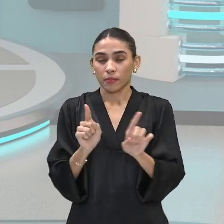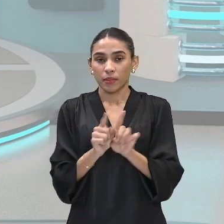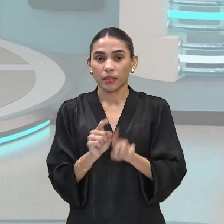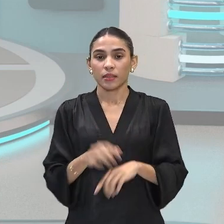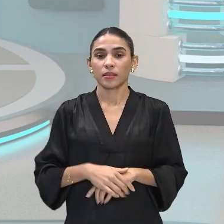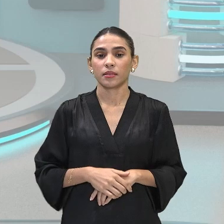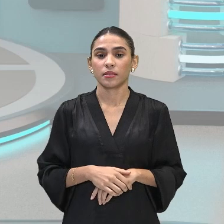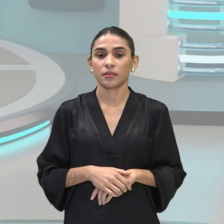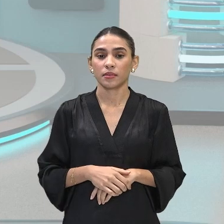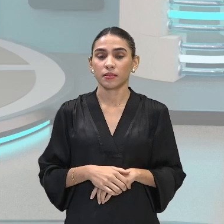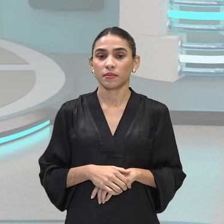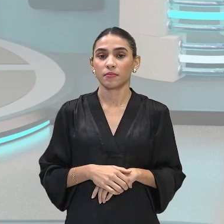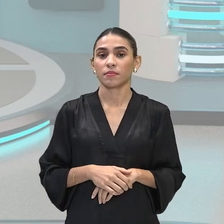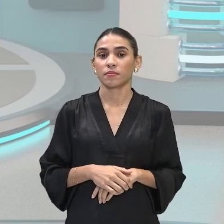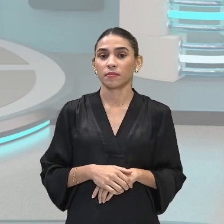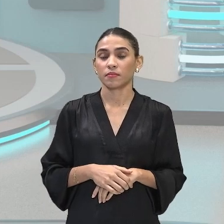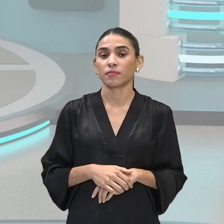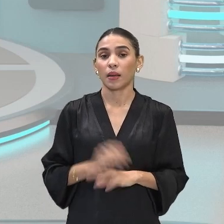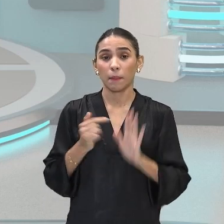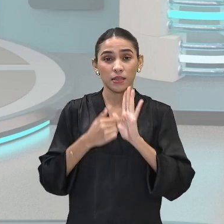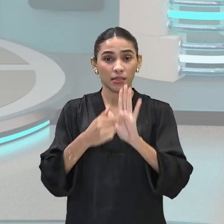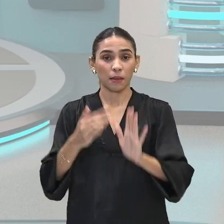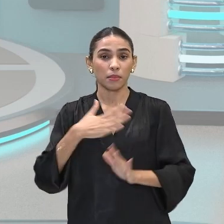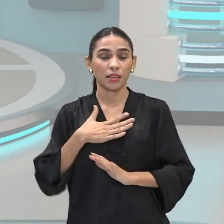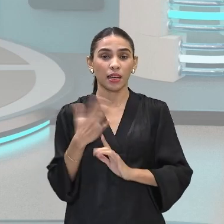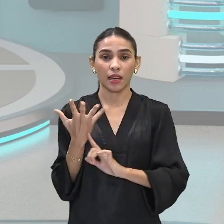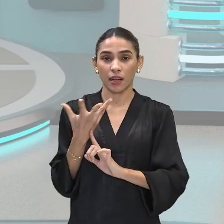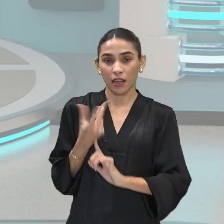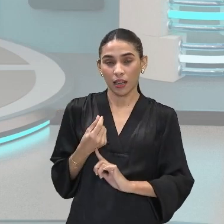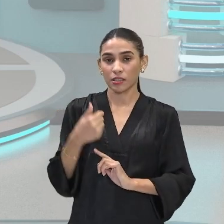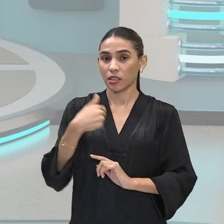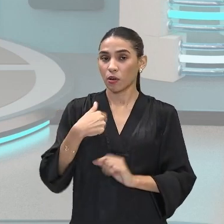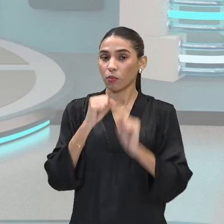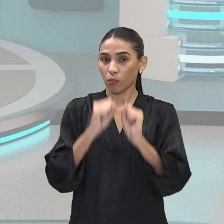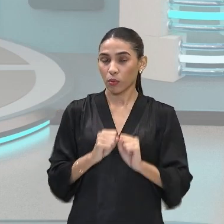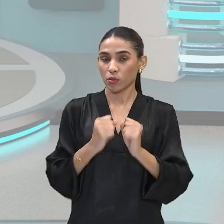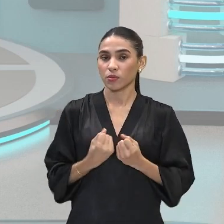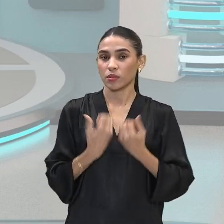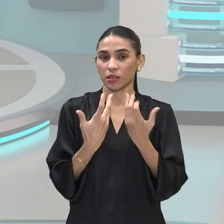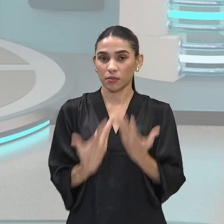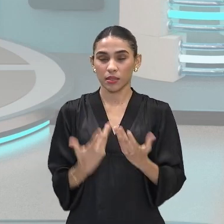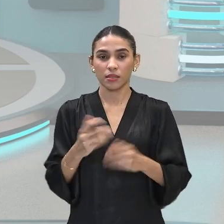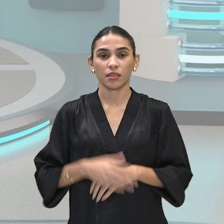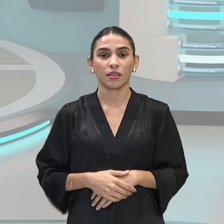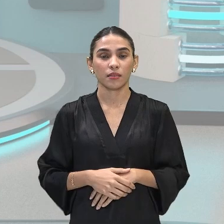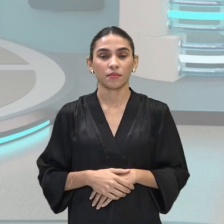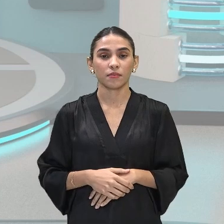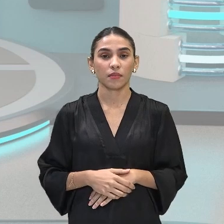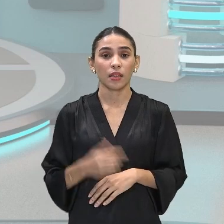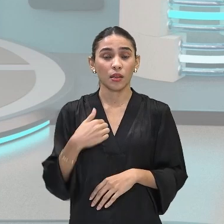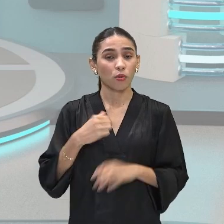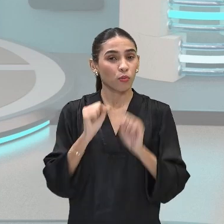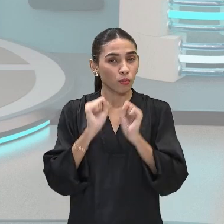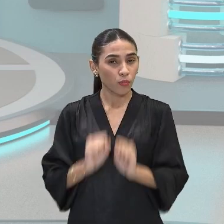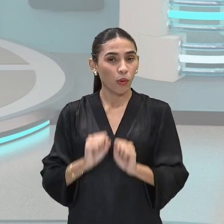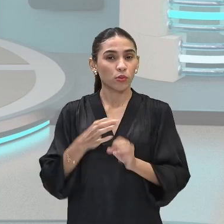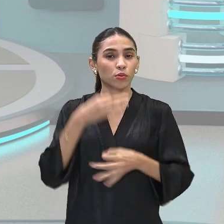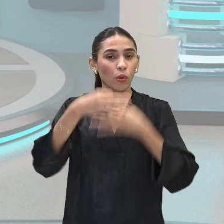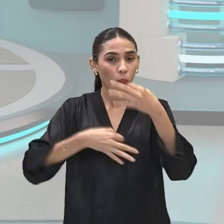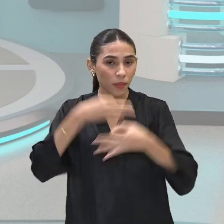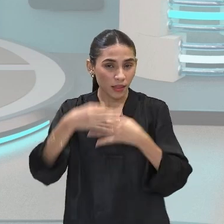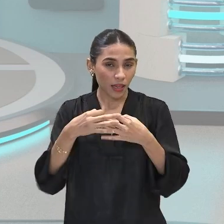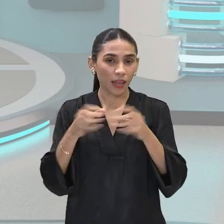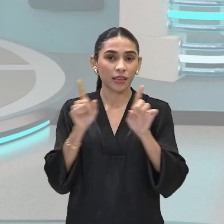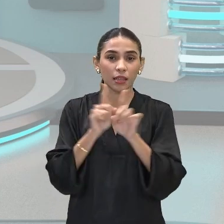eu posso trazer a minha arte, eu posso expressar, movimentar,